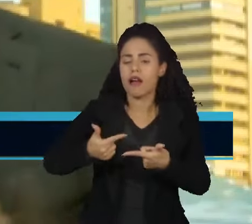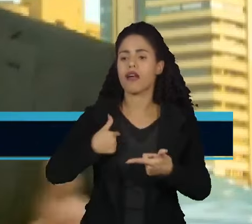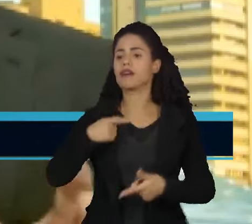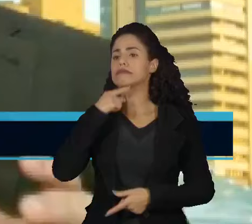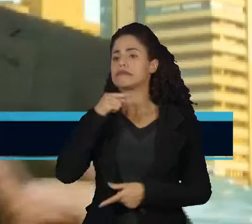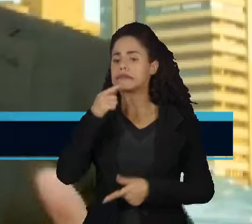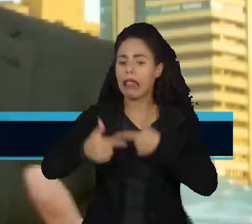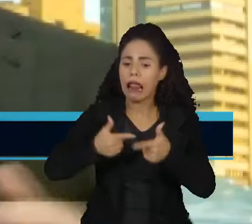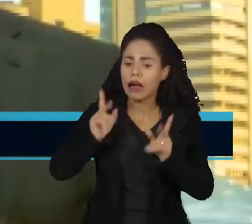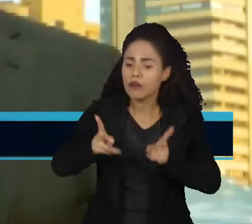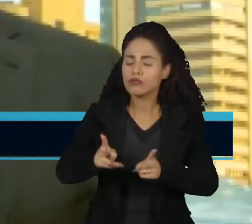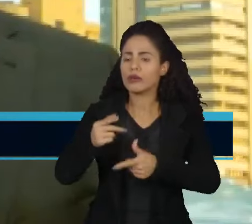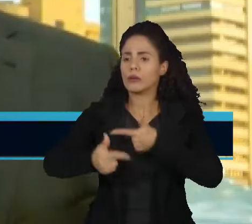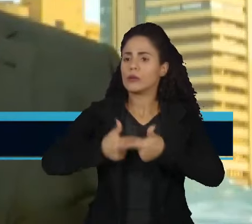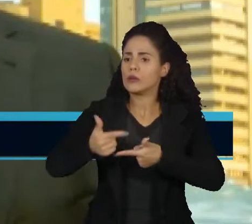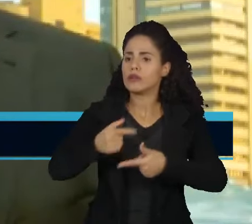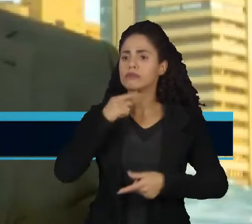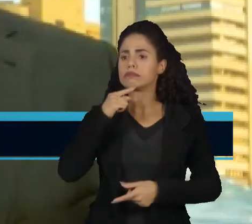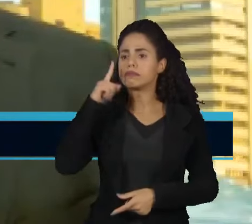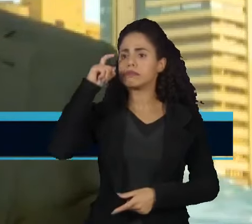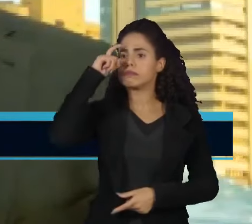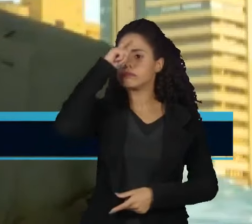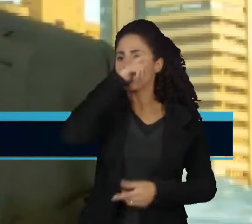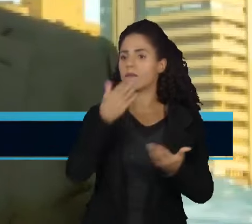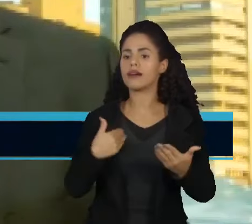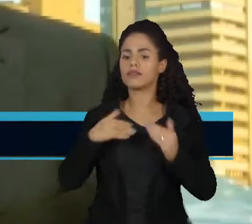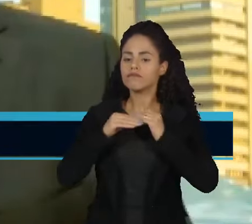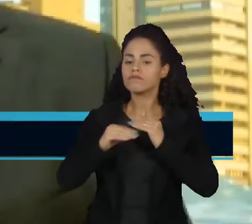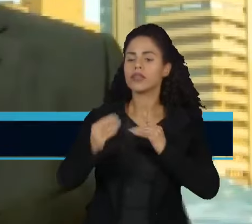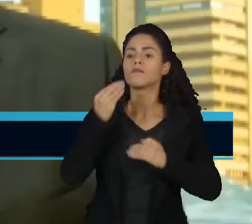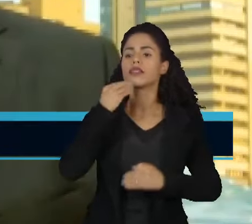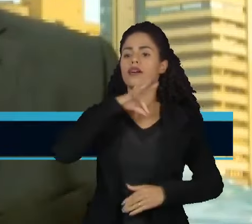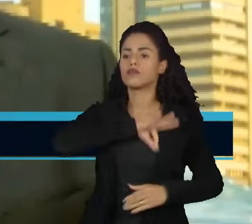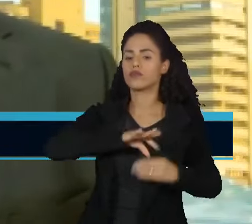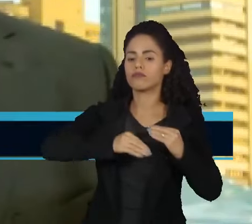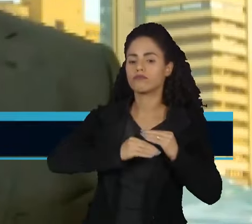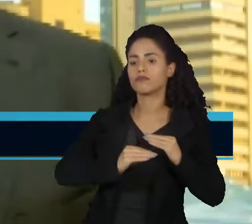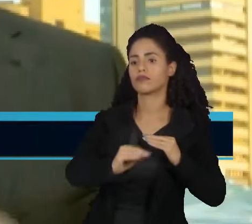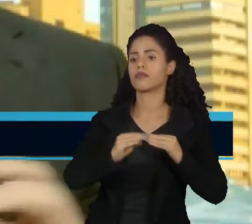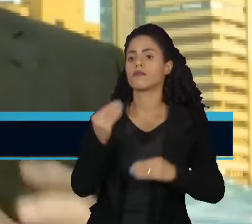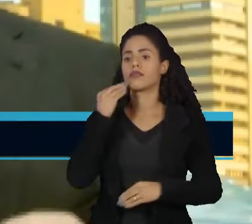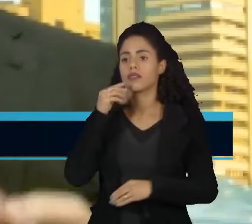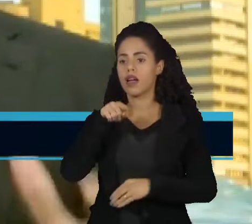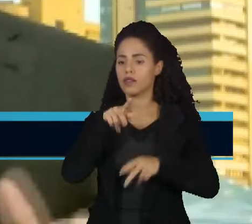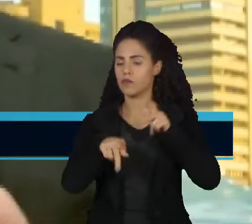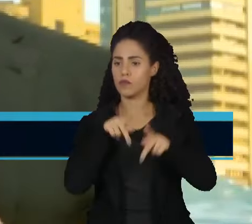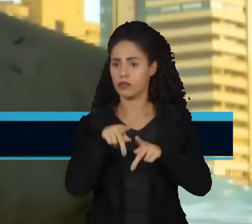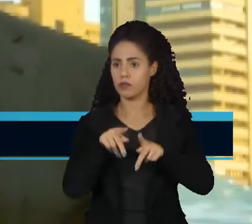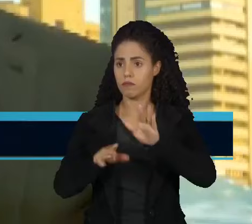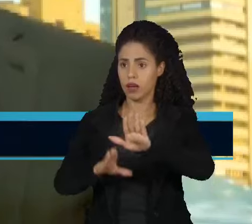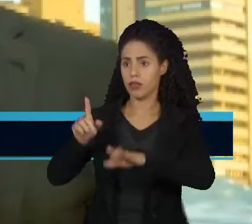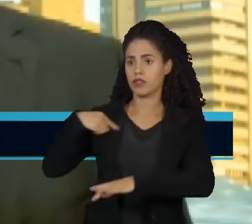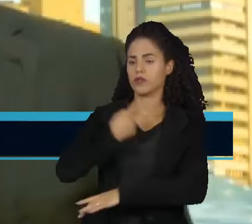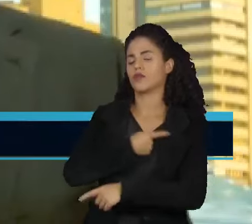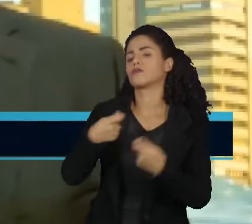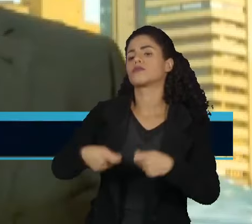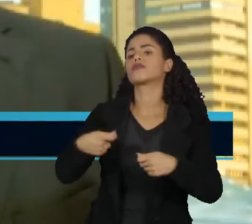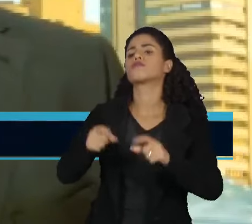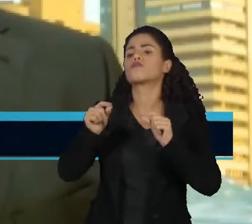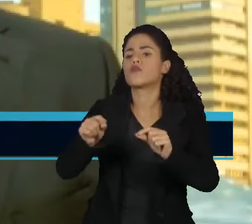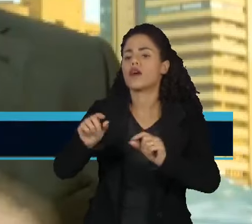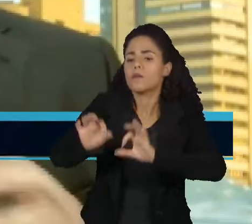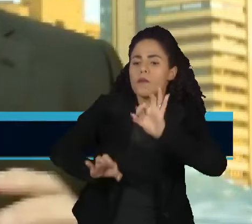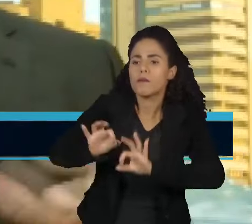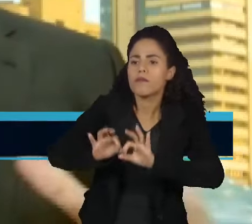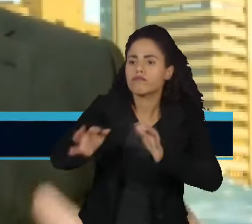mercado de trabalho é que dá aí grande instabilidade na renda desse grupo da população e aí a gente precisa não só programa